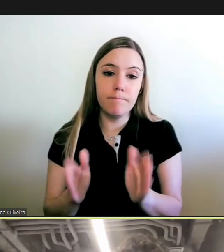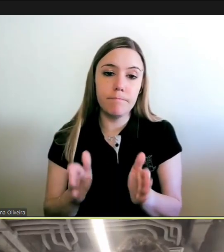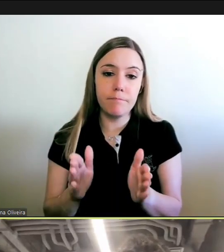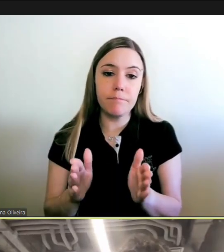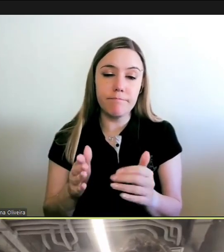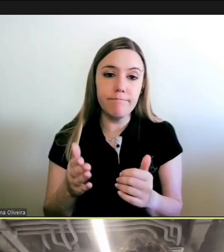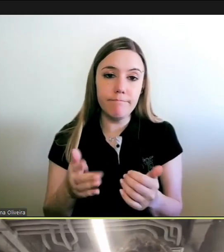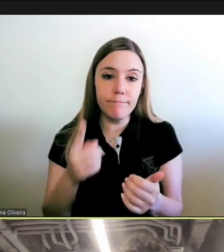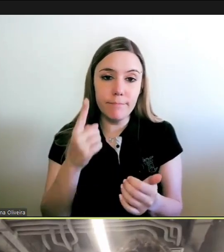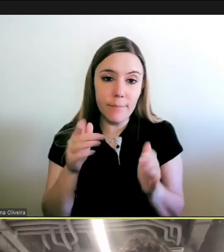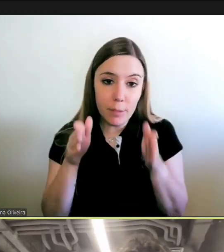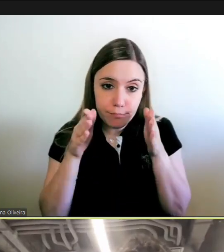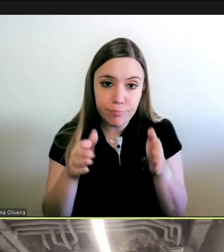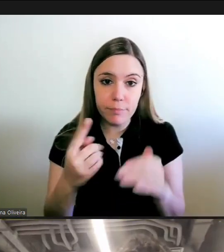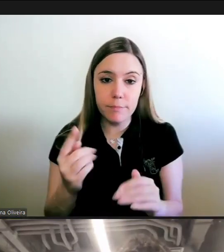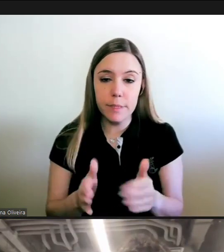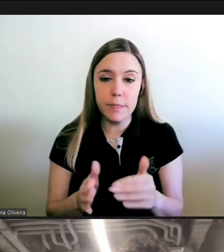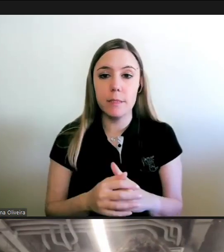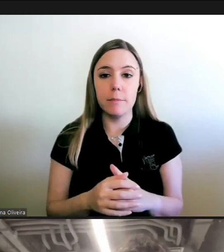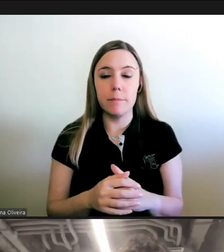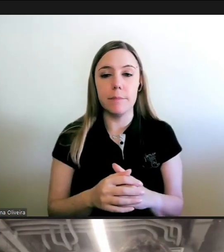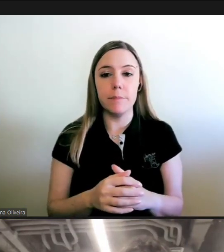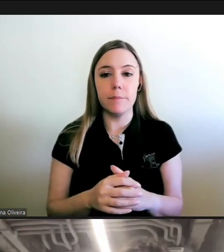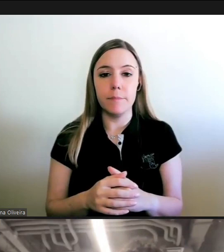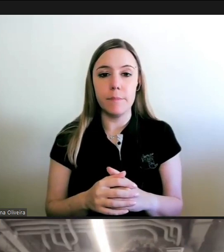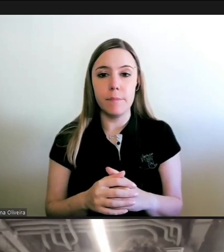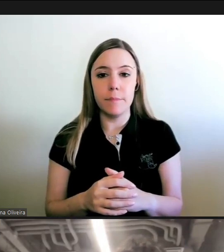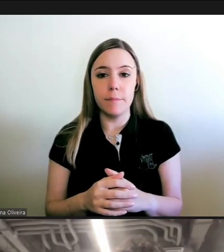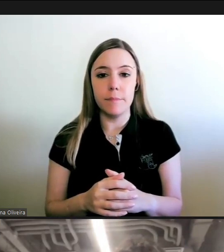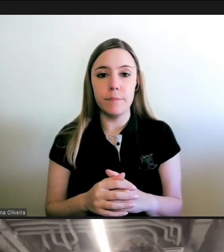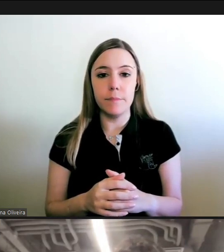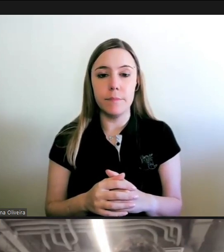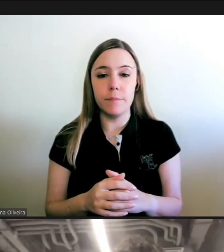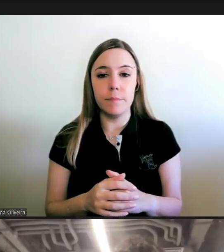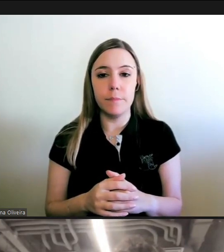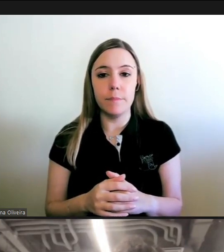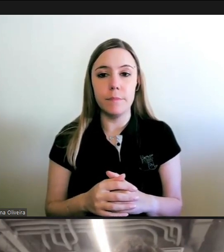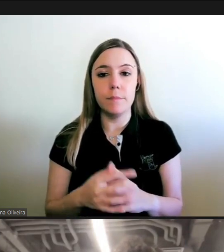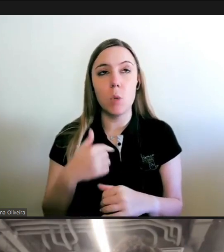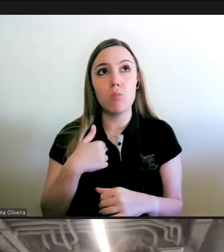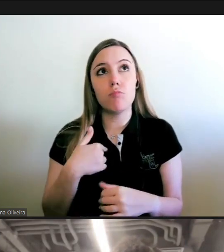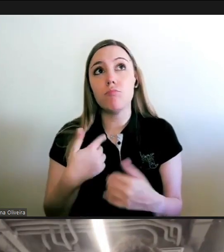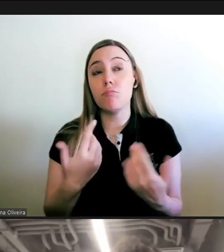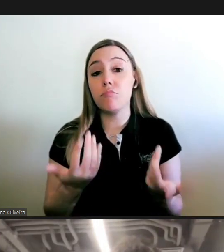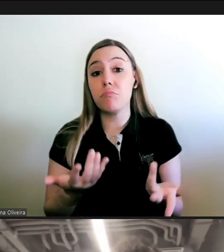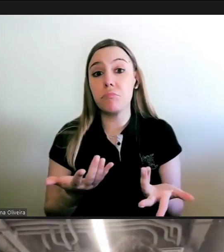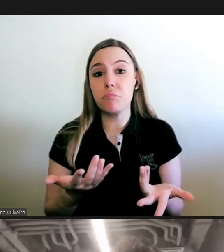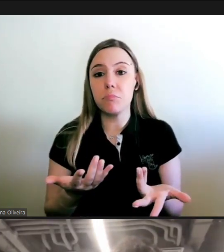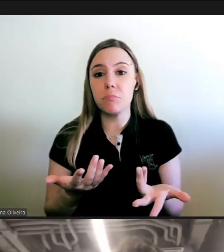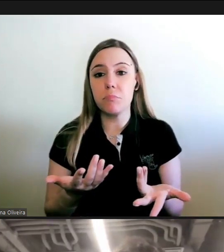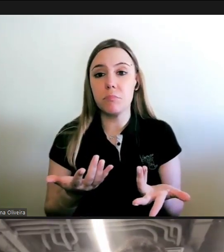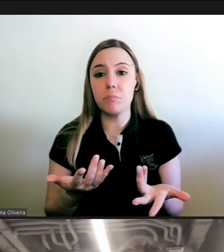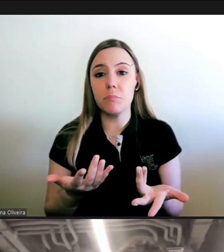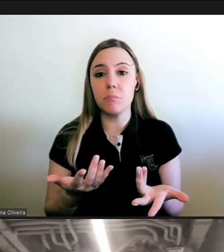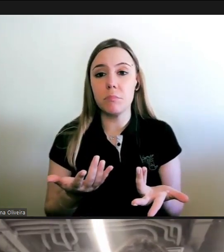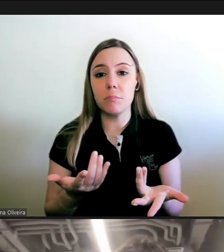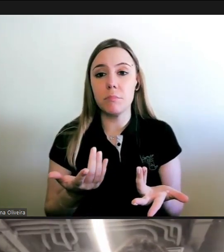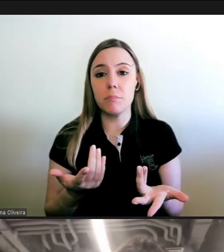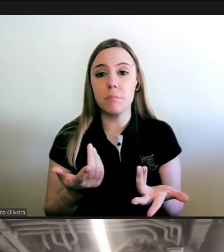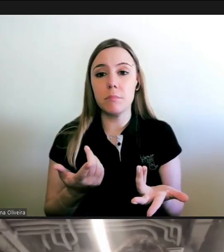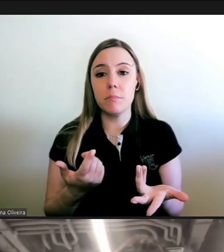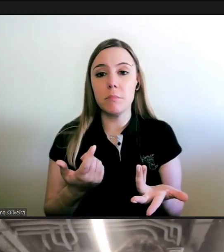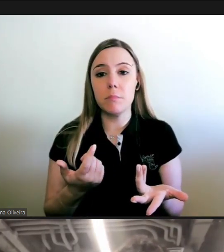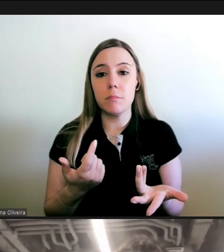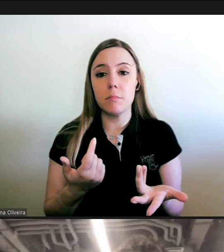atenção. Eu não aspiro a ser o barómetro da